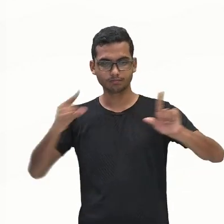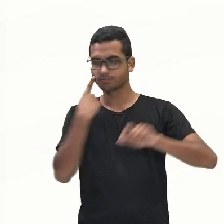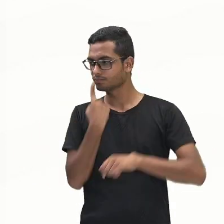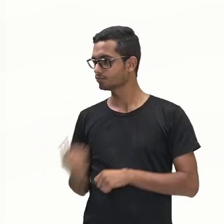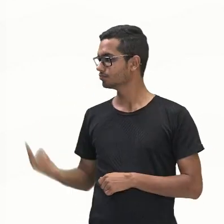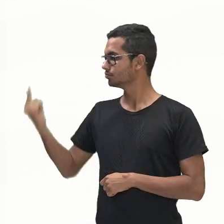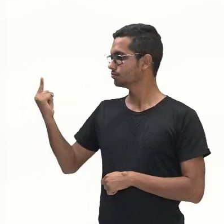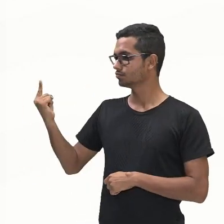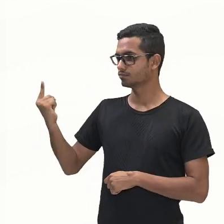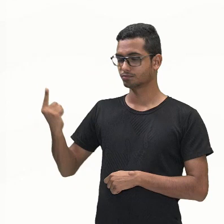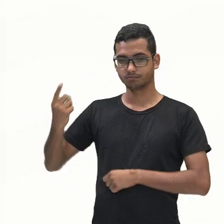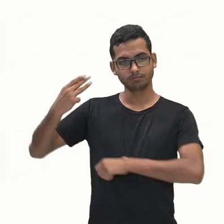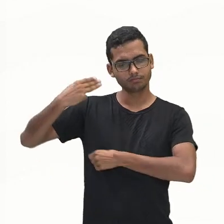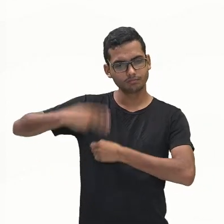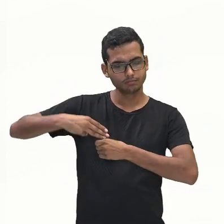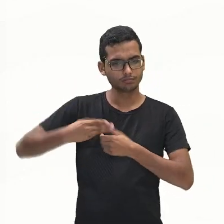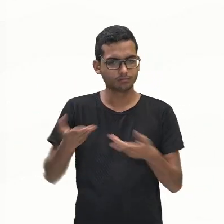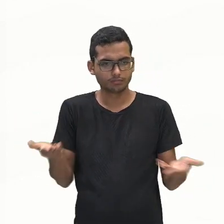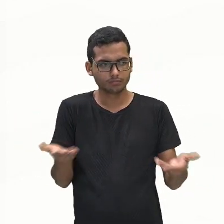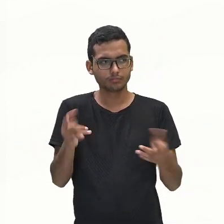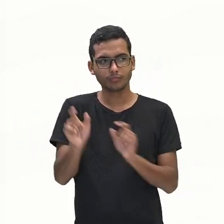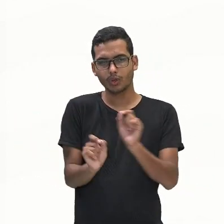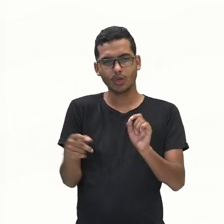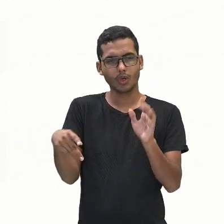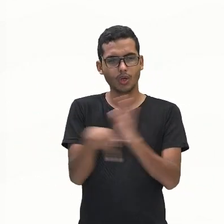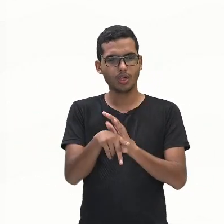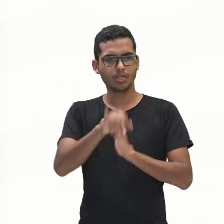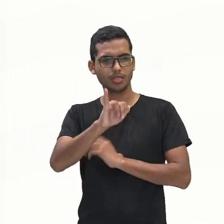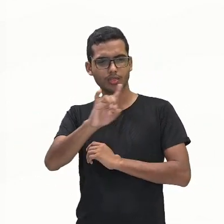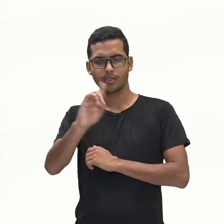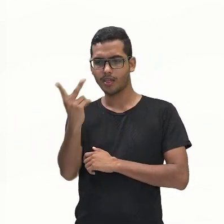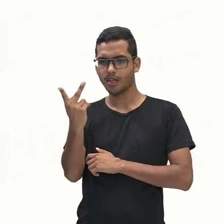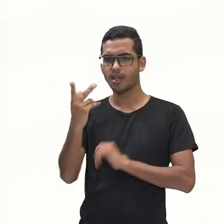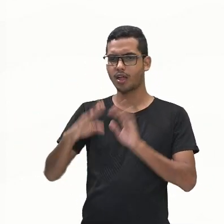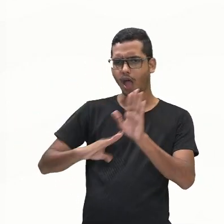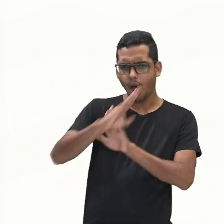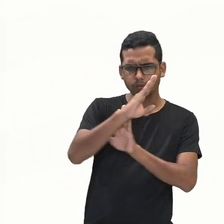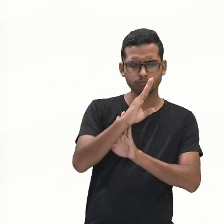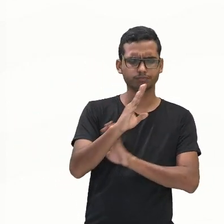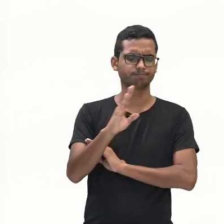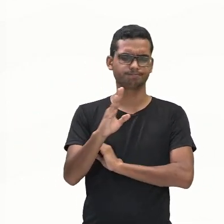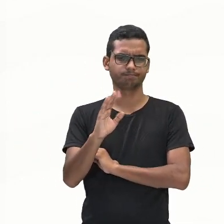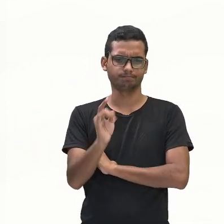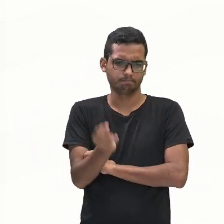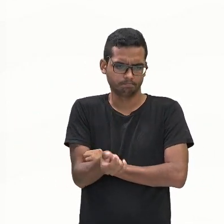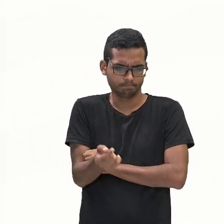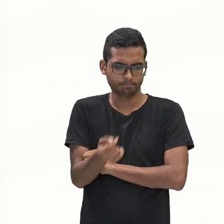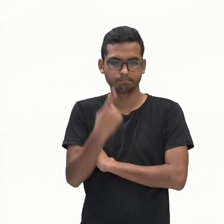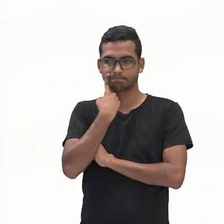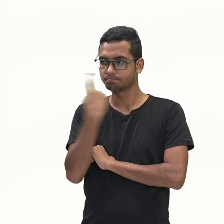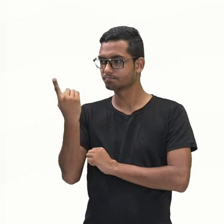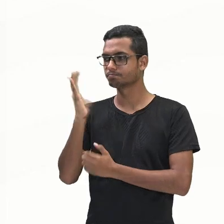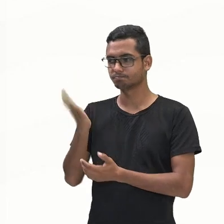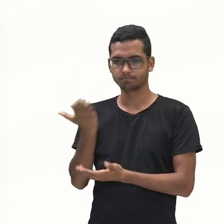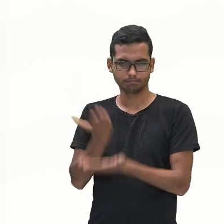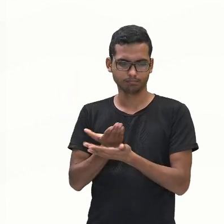nenhum município aí com o IDH muito alto, né? Então a gente já viu, inclusive, desde